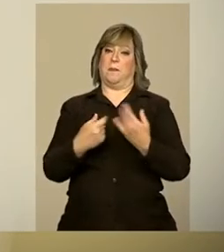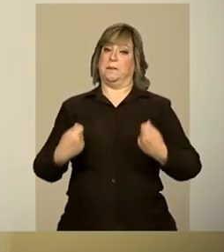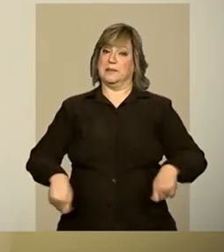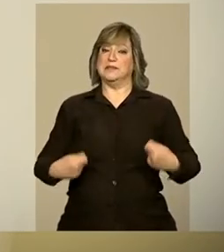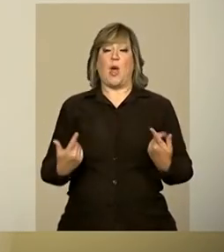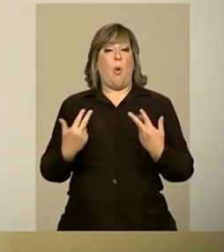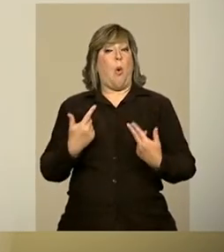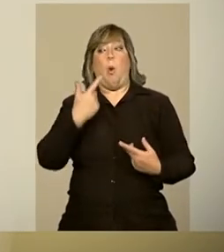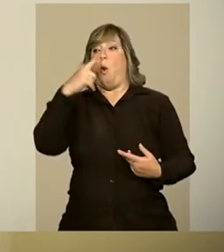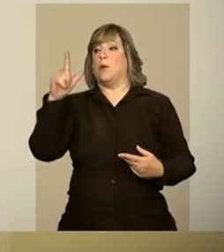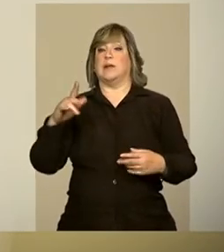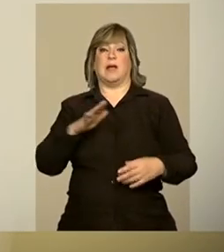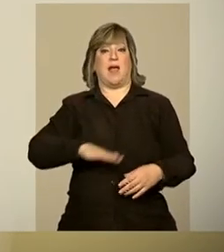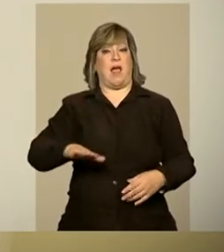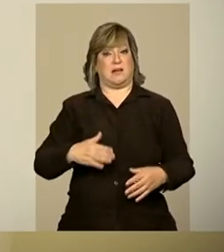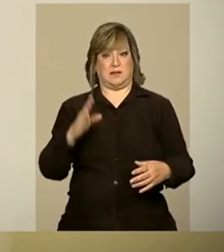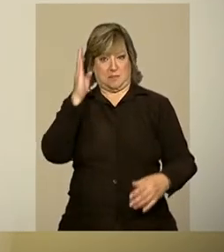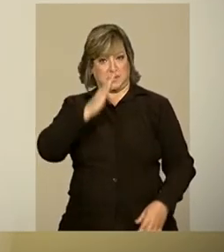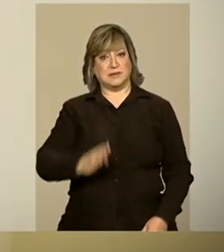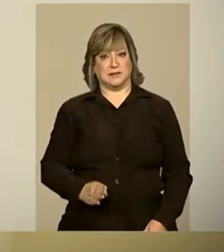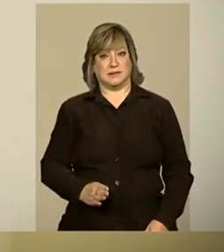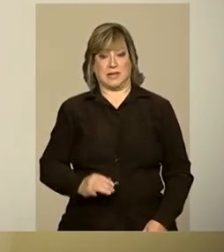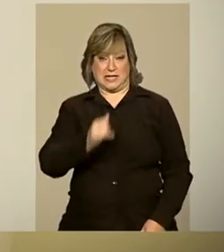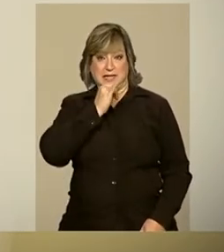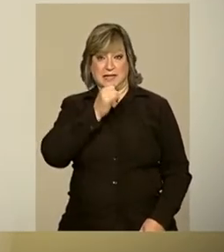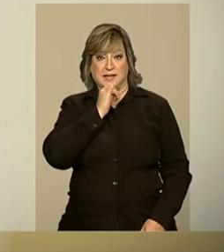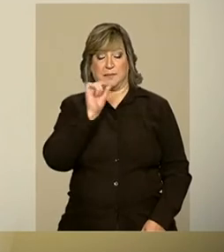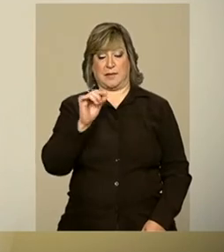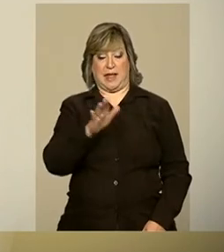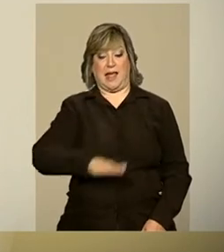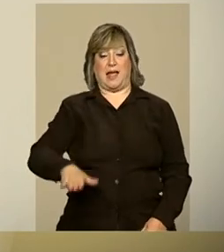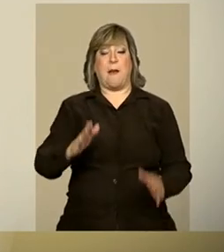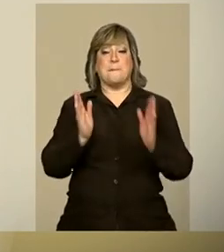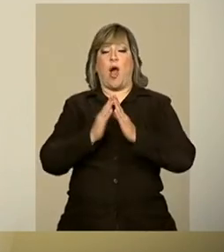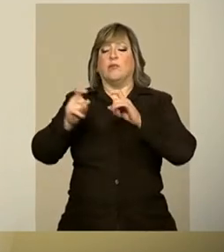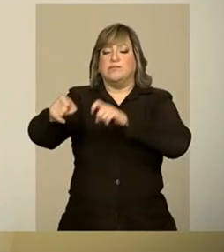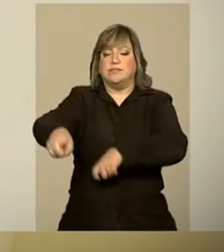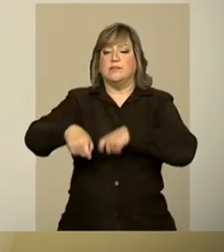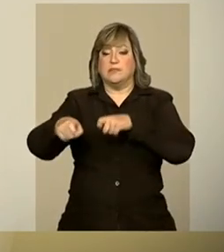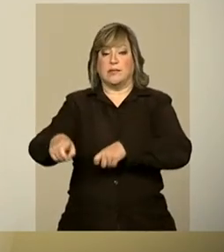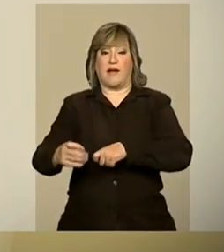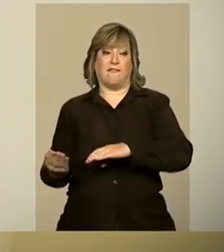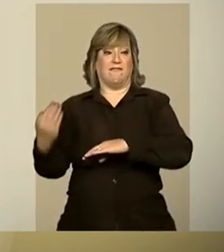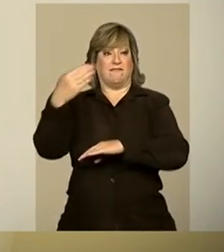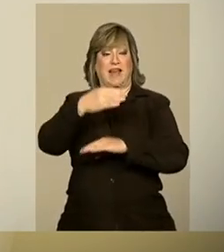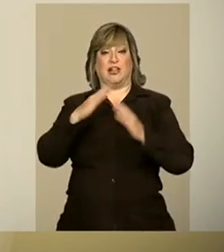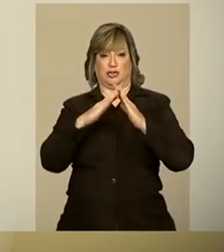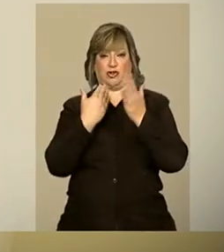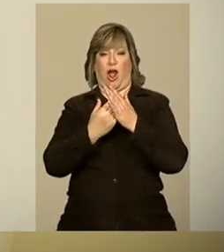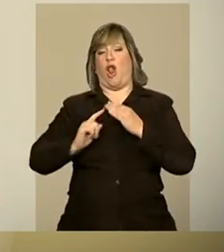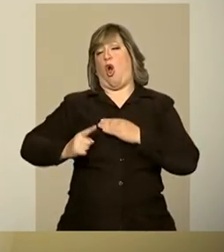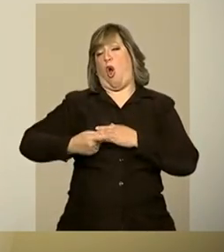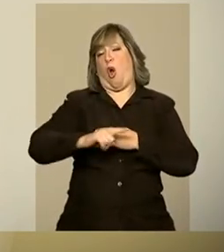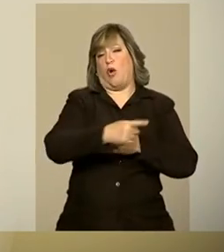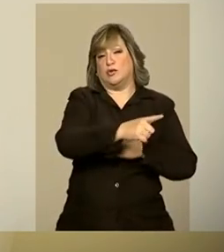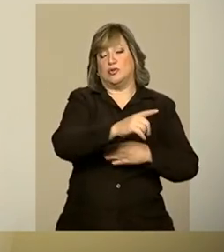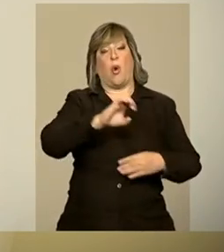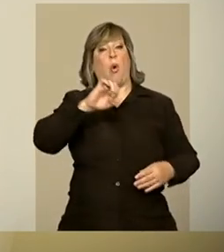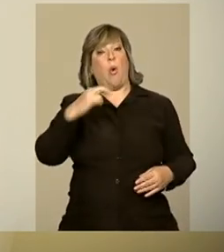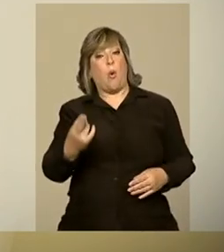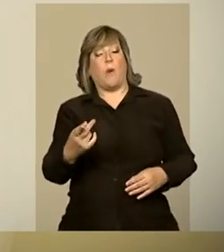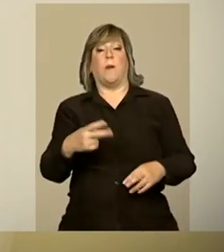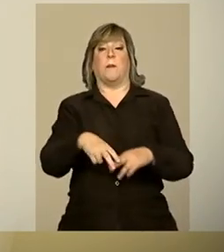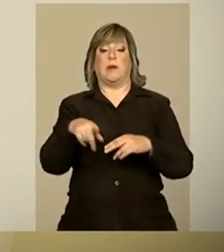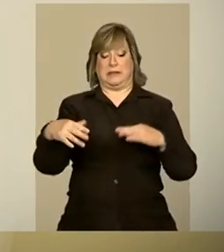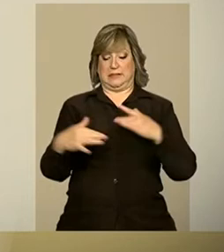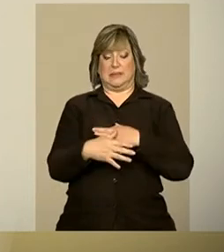outra criança brasileira. Uma criança que mora na zona rural e frequenta uma escola muito longe de casa ou mesmo na